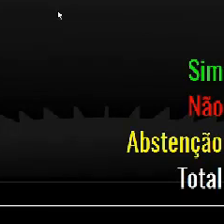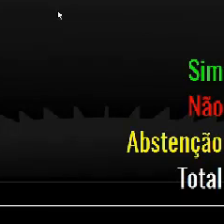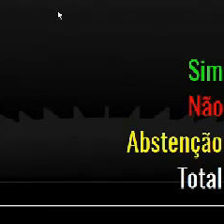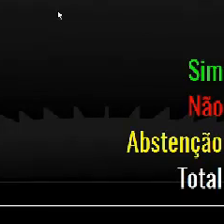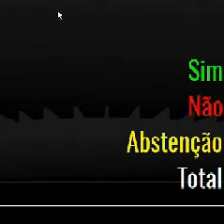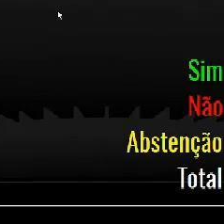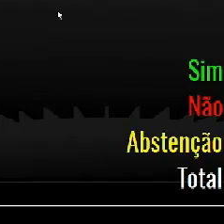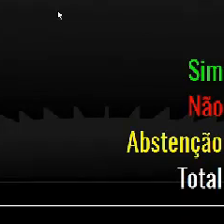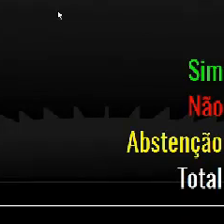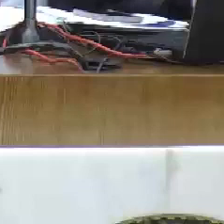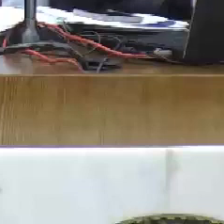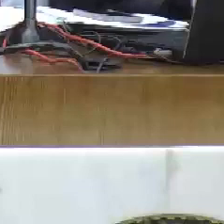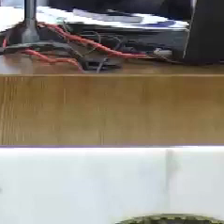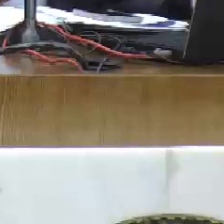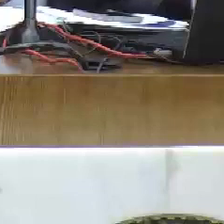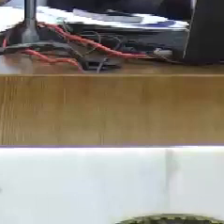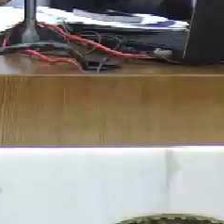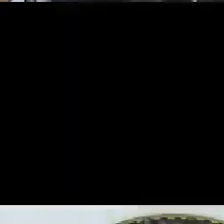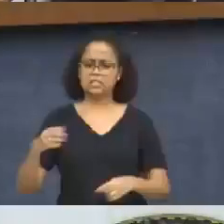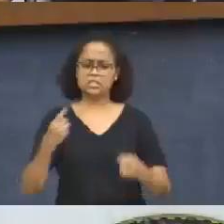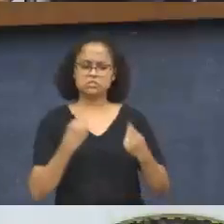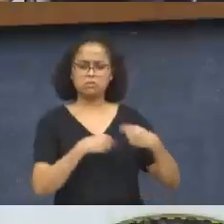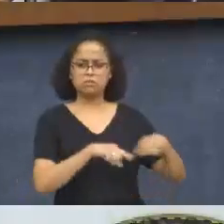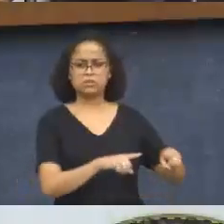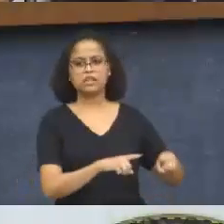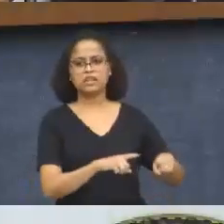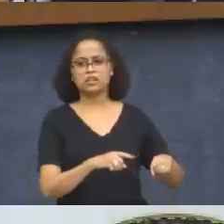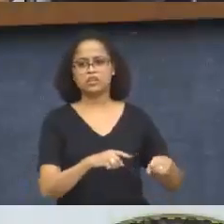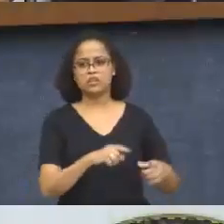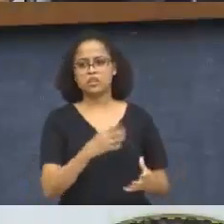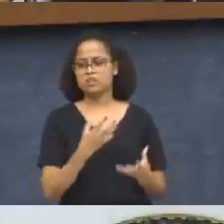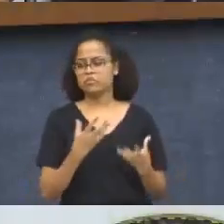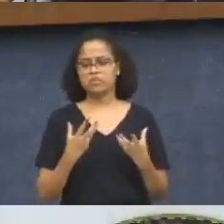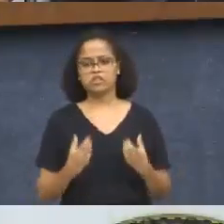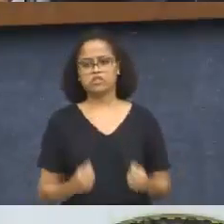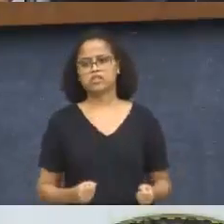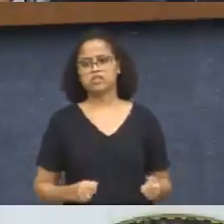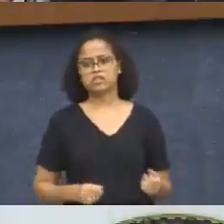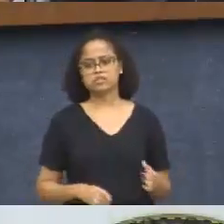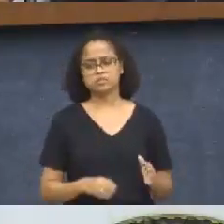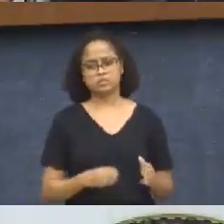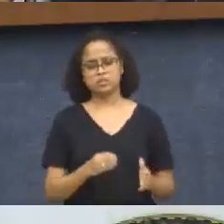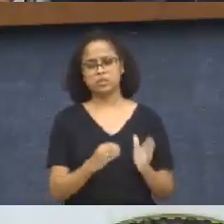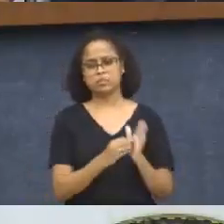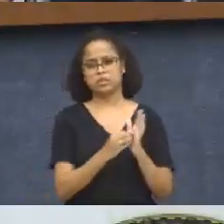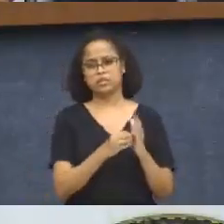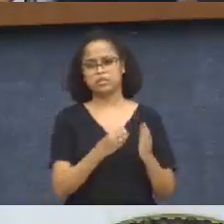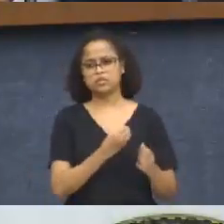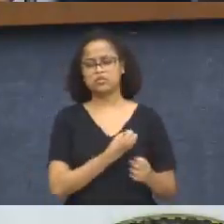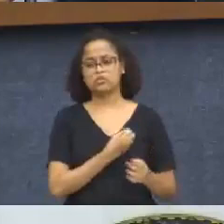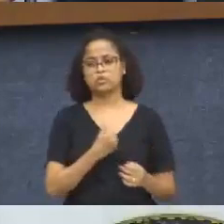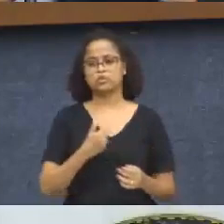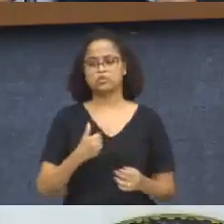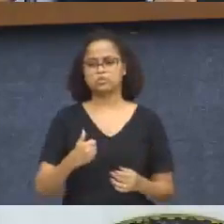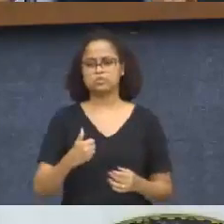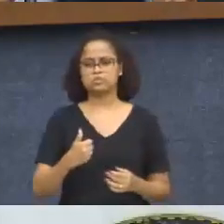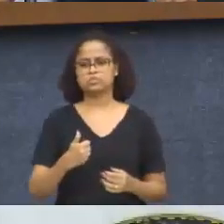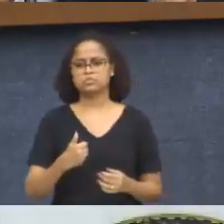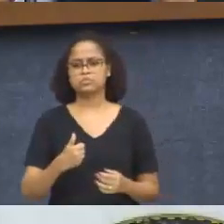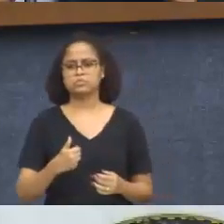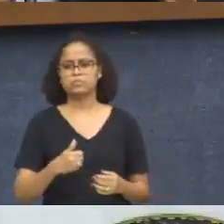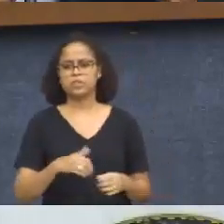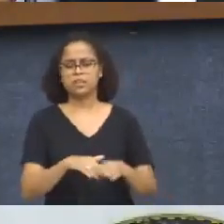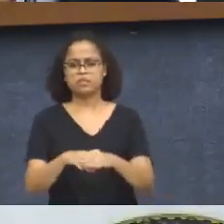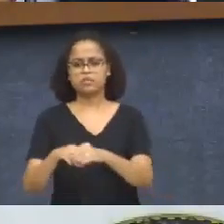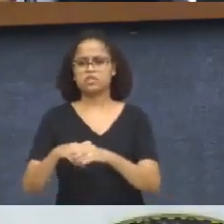7 favoráveis, 33 contrários, fica rejeitada a emenda substitutiva número 1. Vamos agora ao projeto. Em votação,